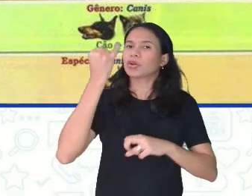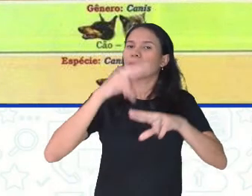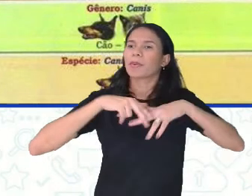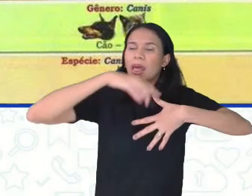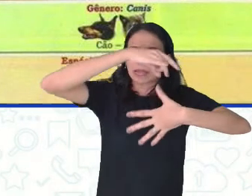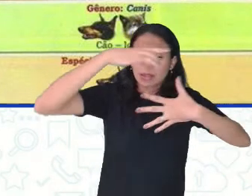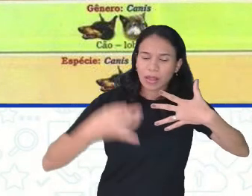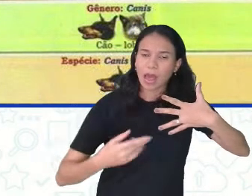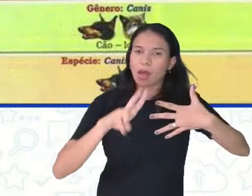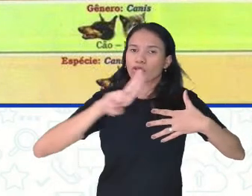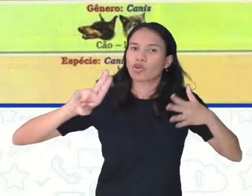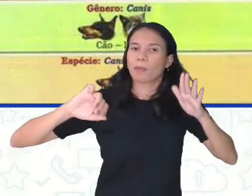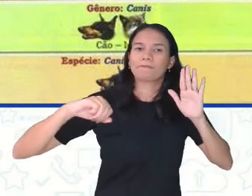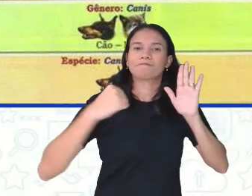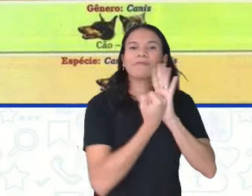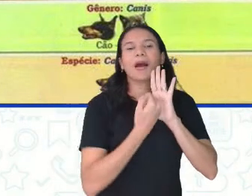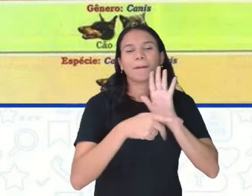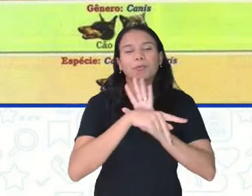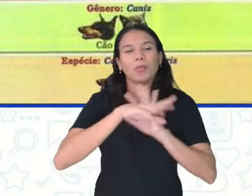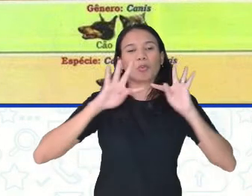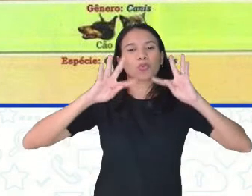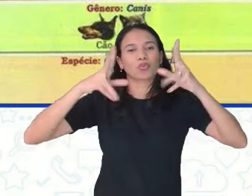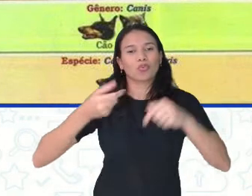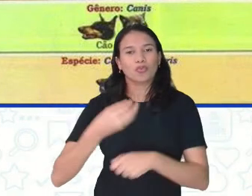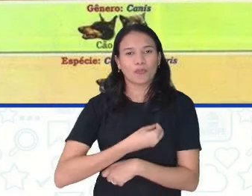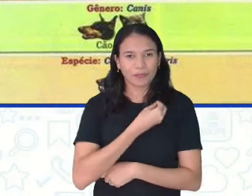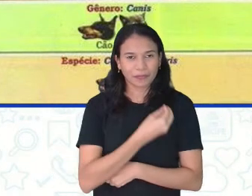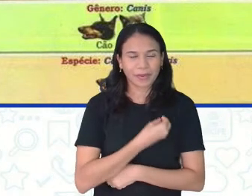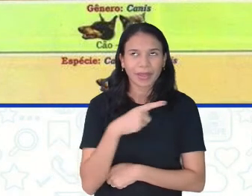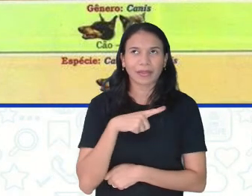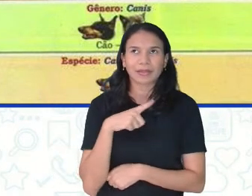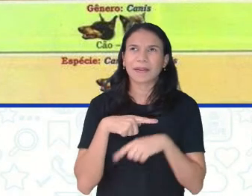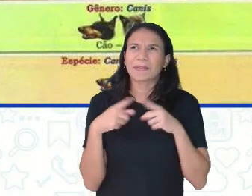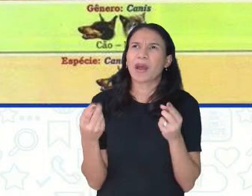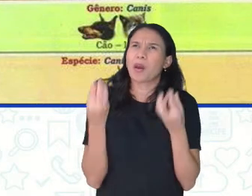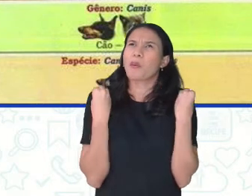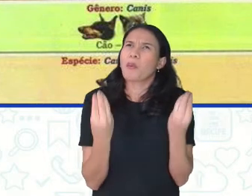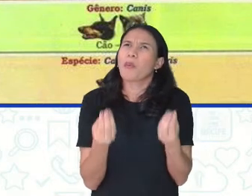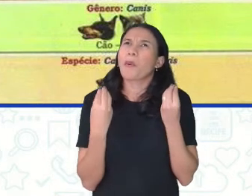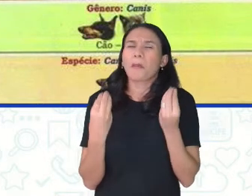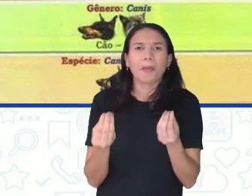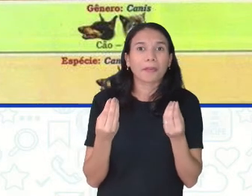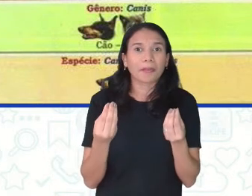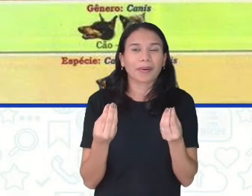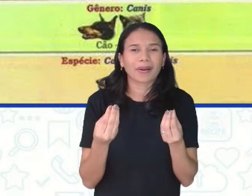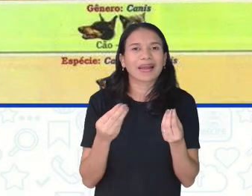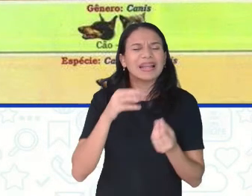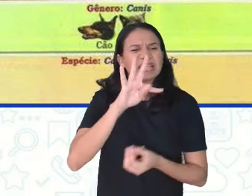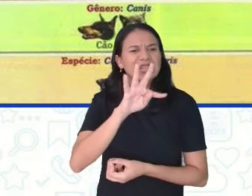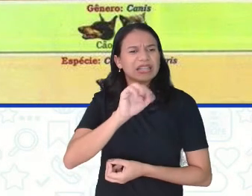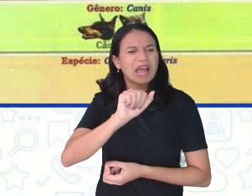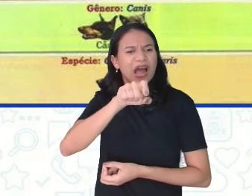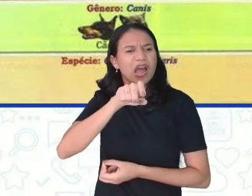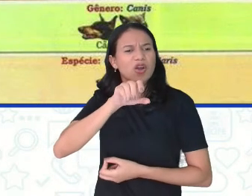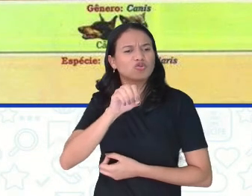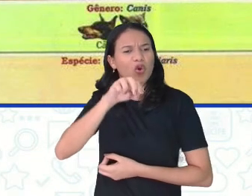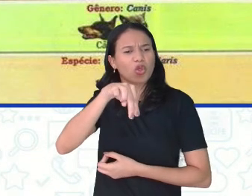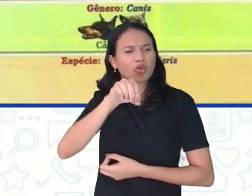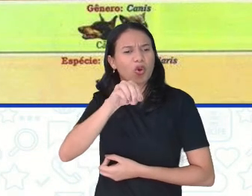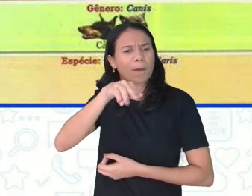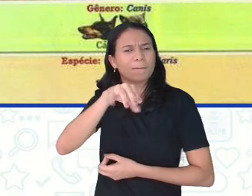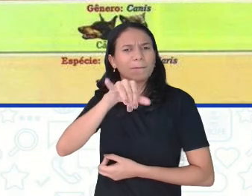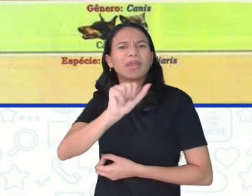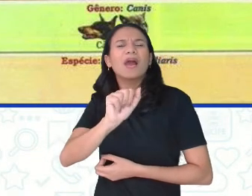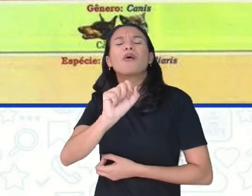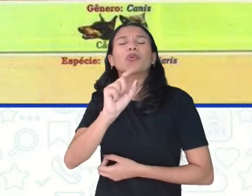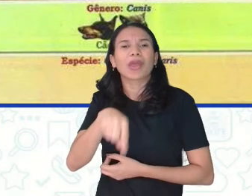ele nomeia e classifica todos os seres vivos. Como assim, professora? Essa palavra taxonomia é a palavra que